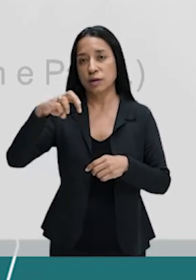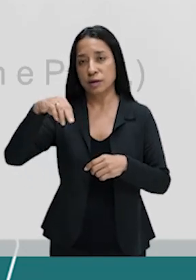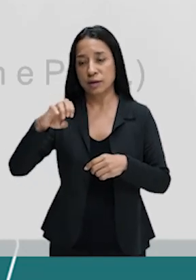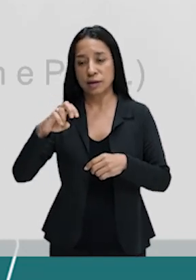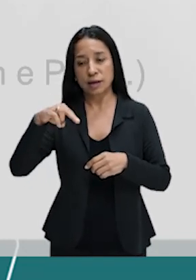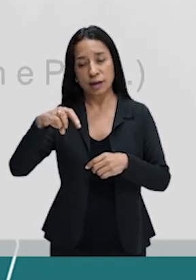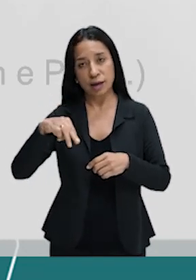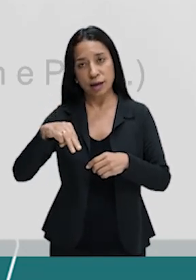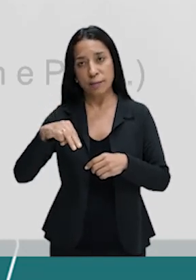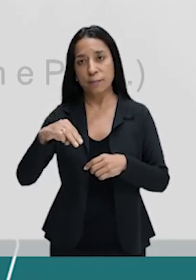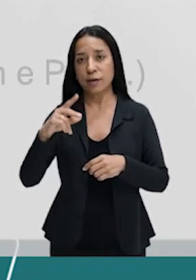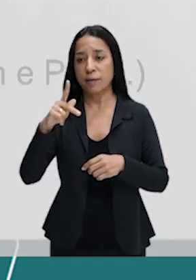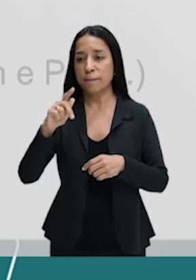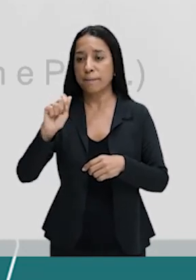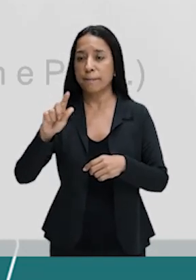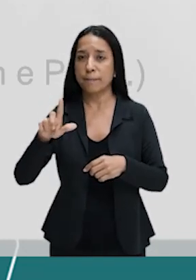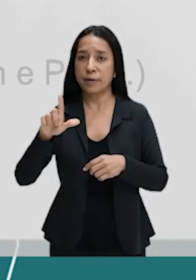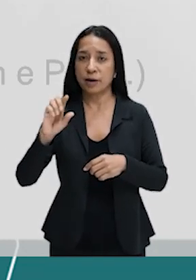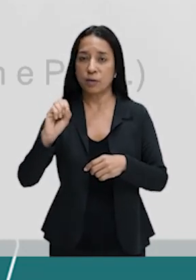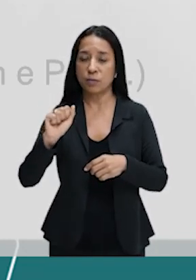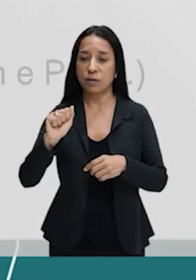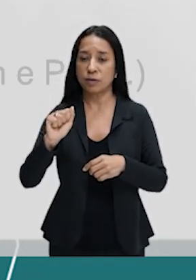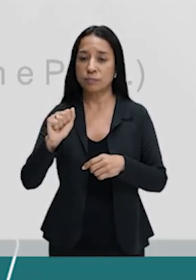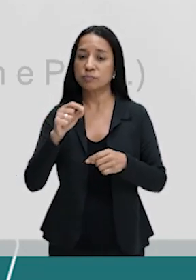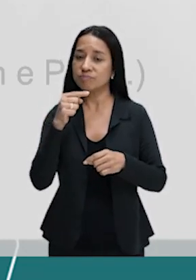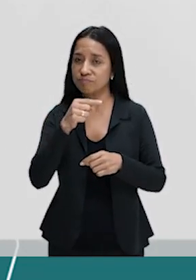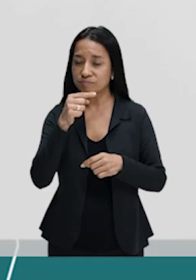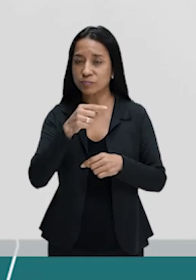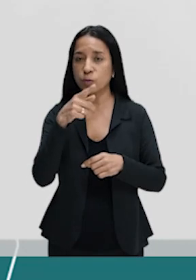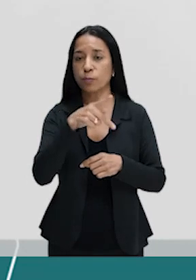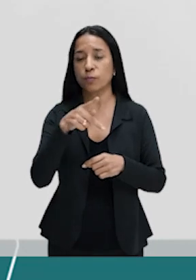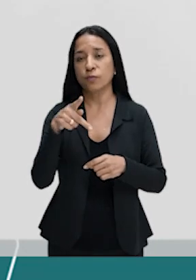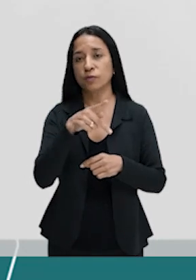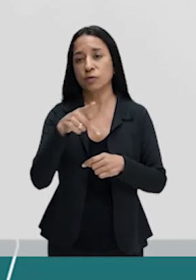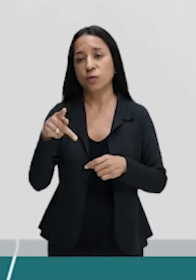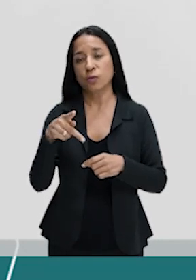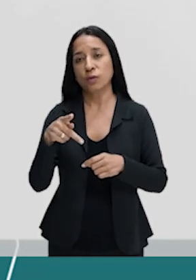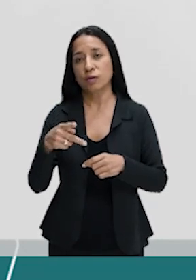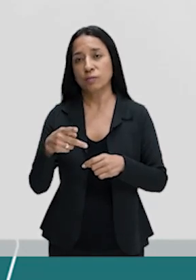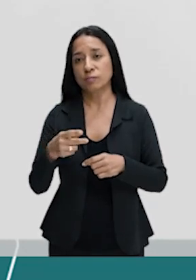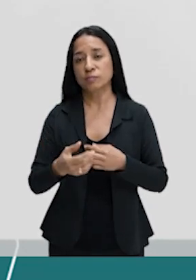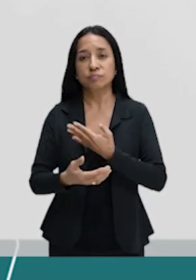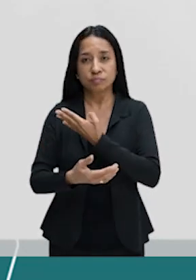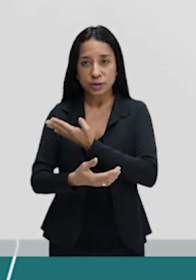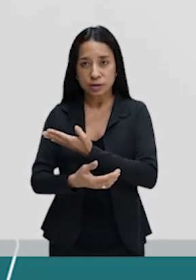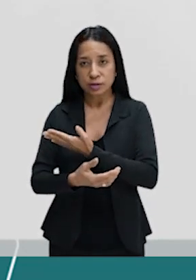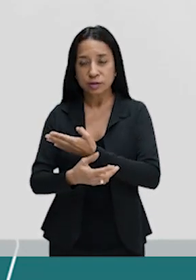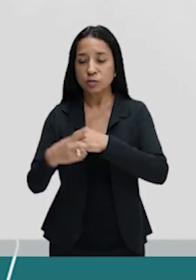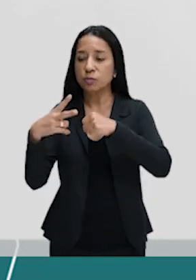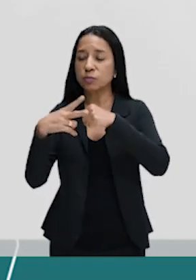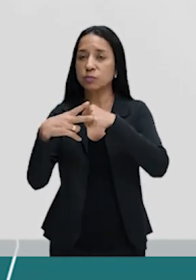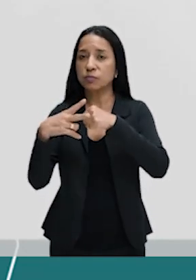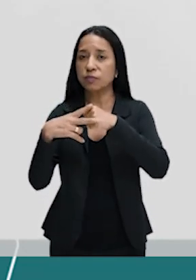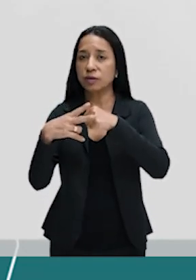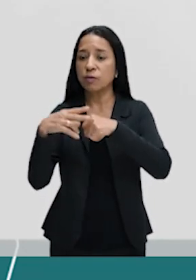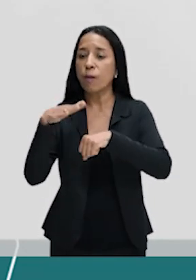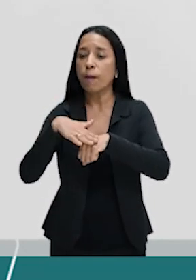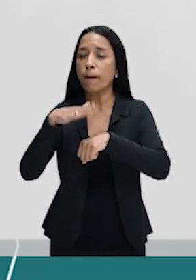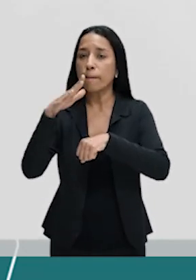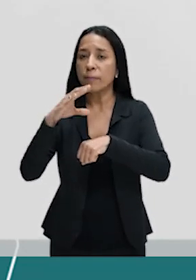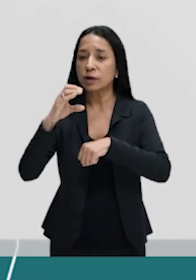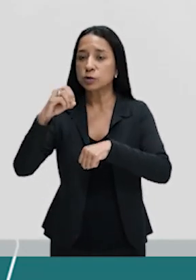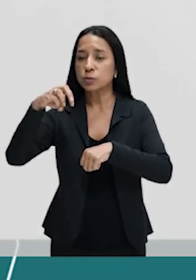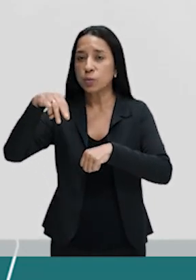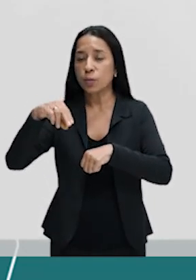2, ela é professora, tá? Então, esse é um dos verbos mais comuns